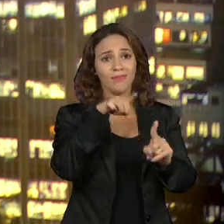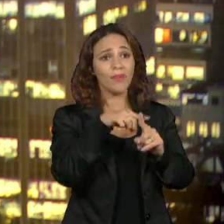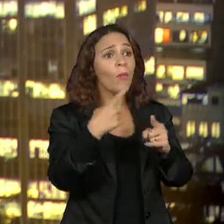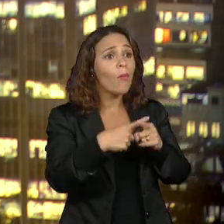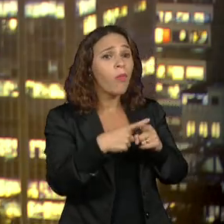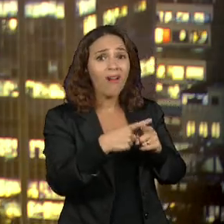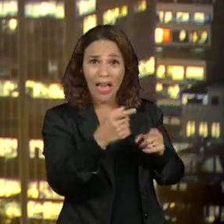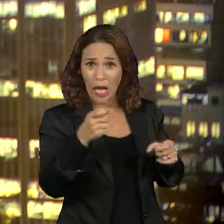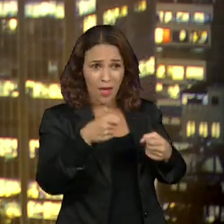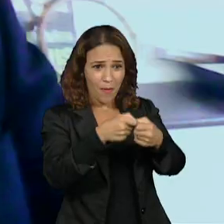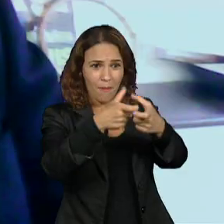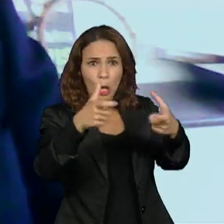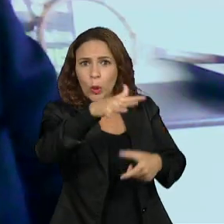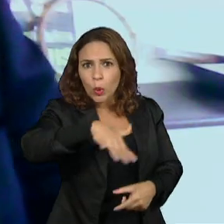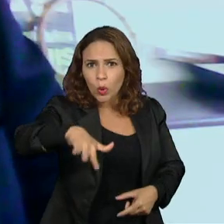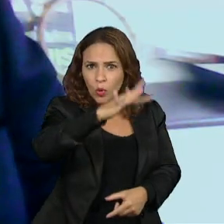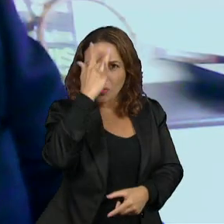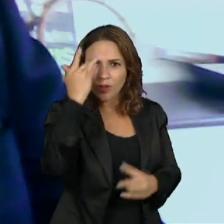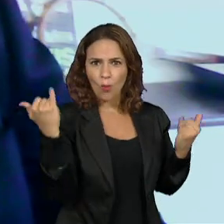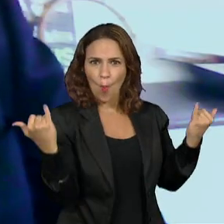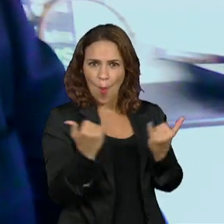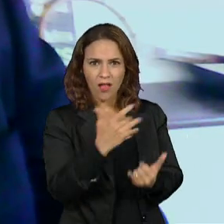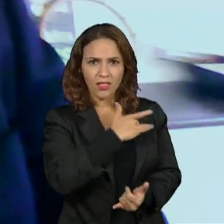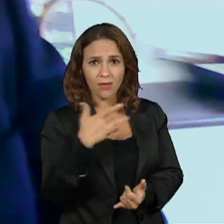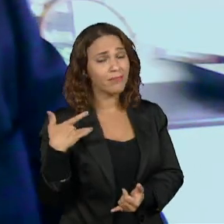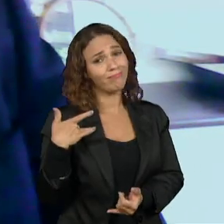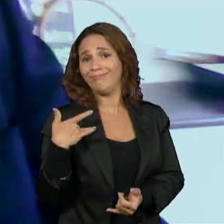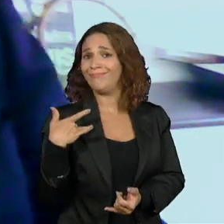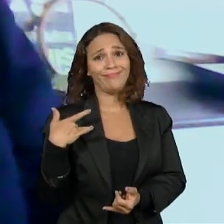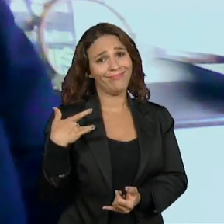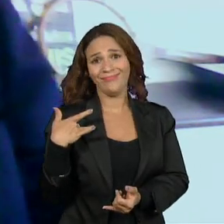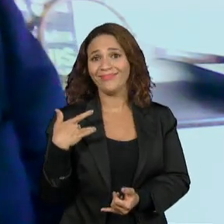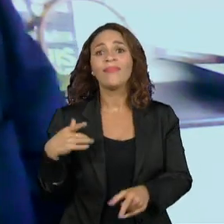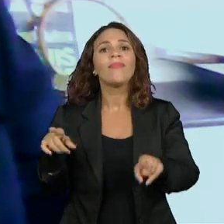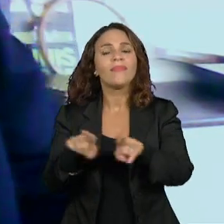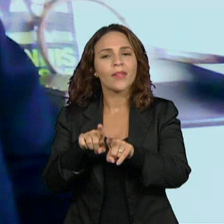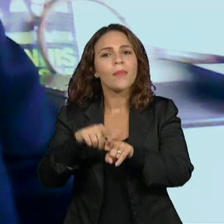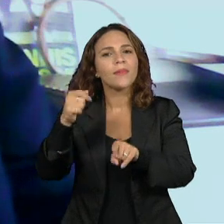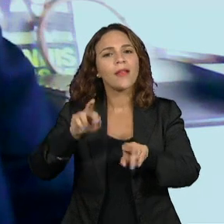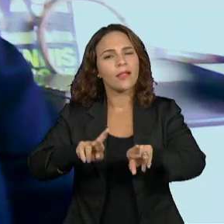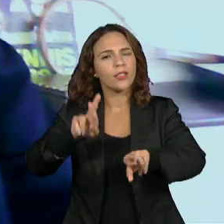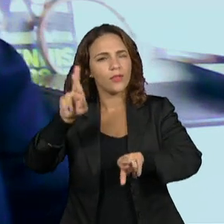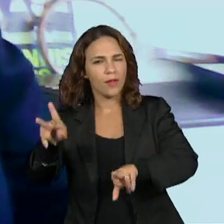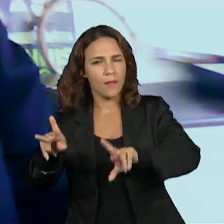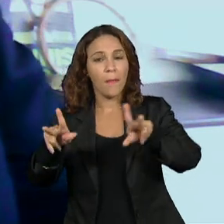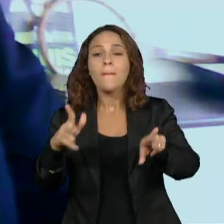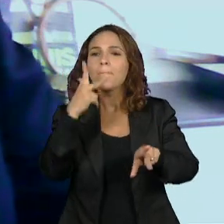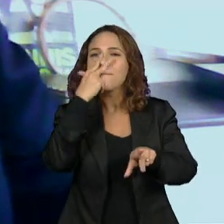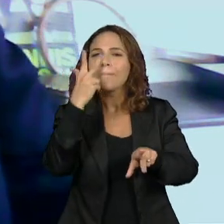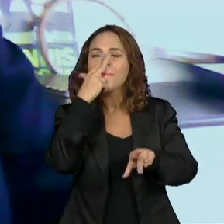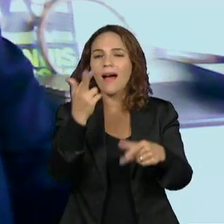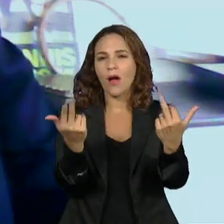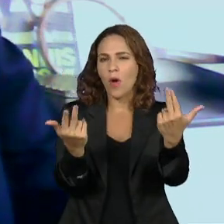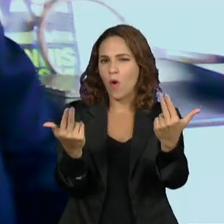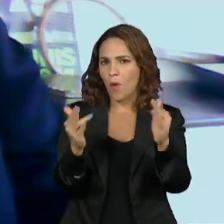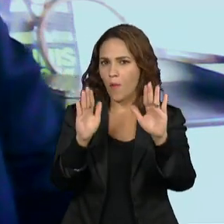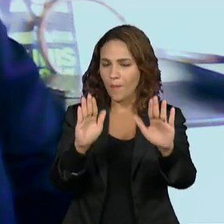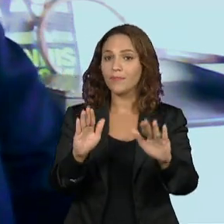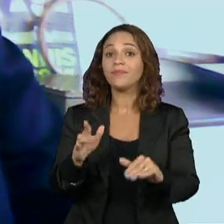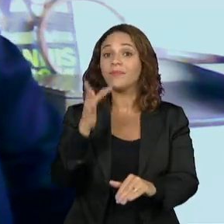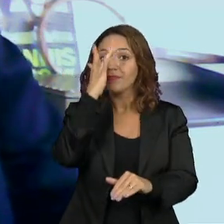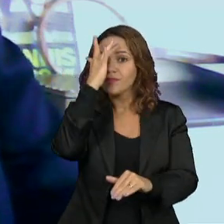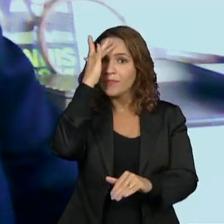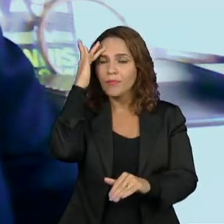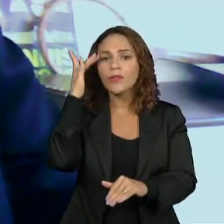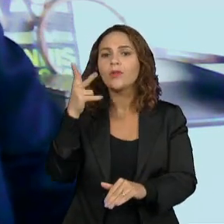magro é saudável também. Não, nem todo magro é saudável. E é importante também a gente separar pessoas que têm